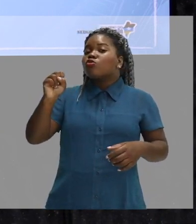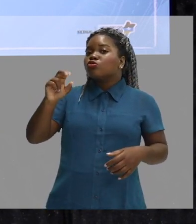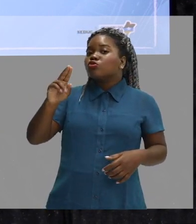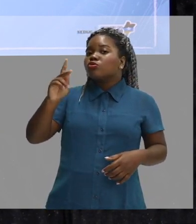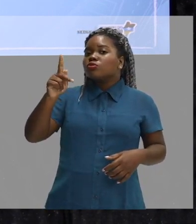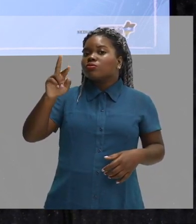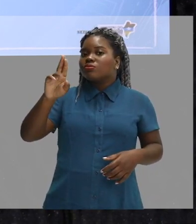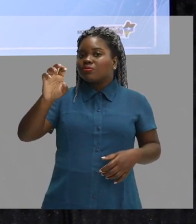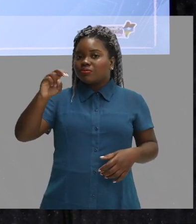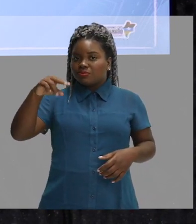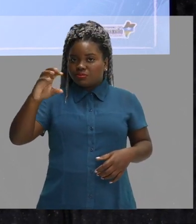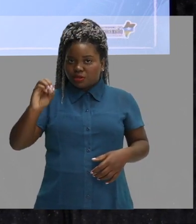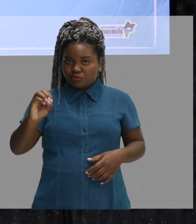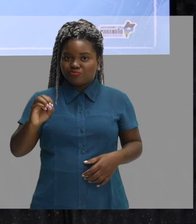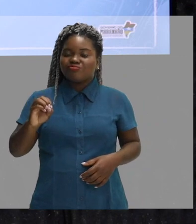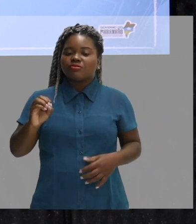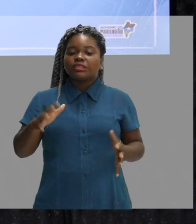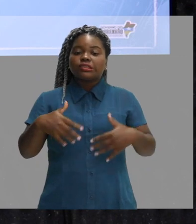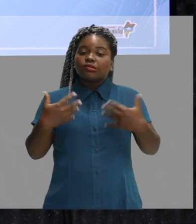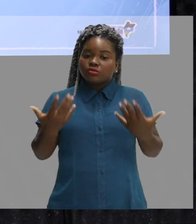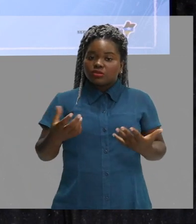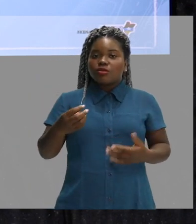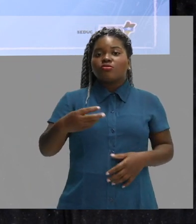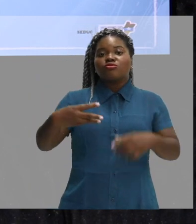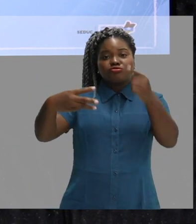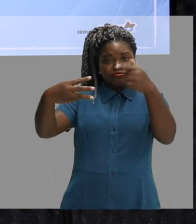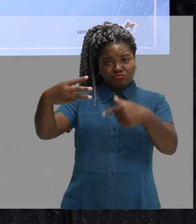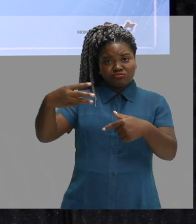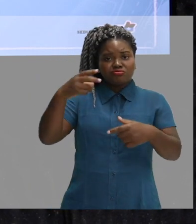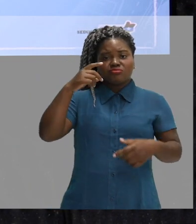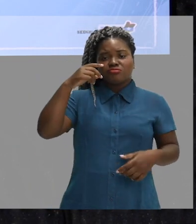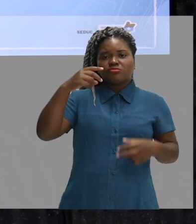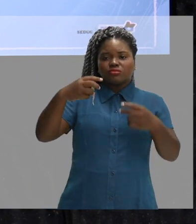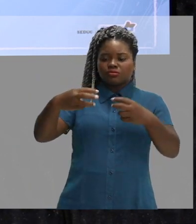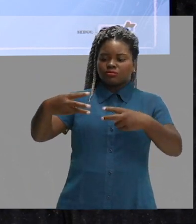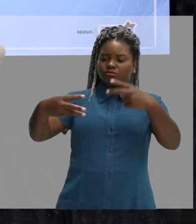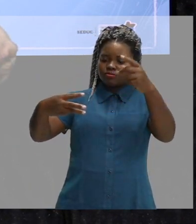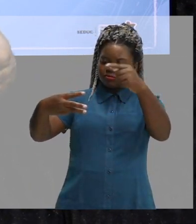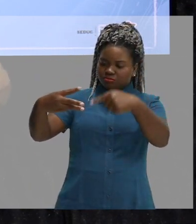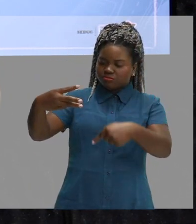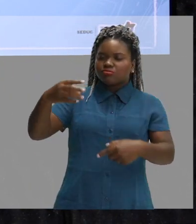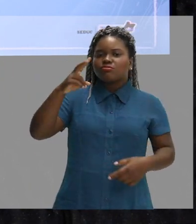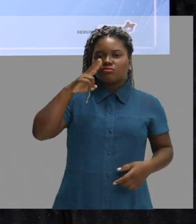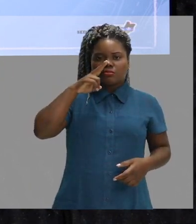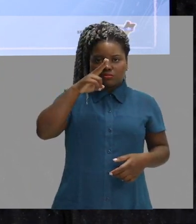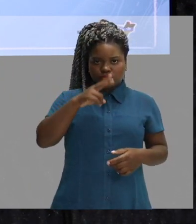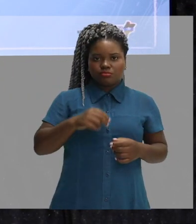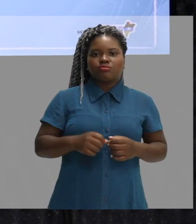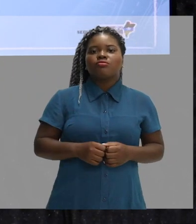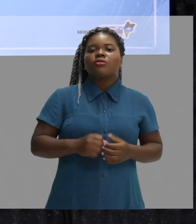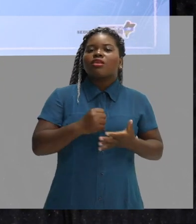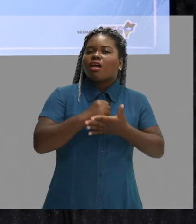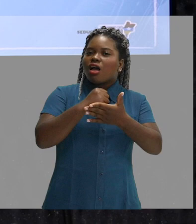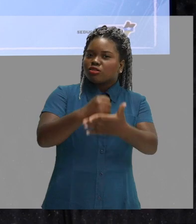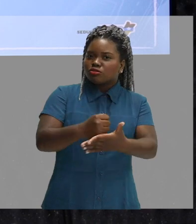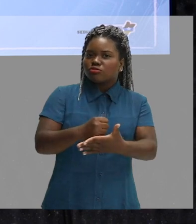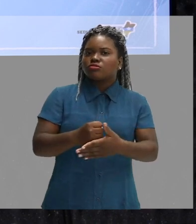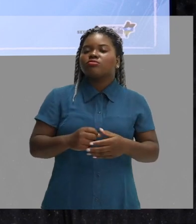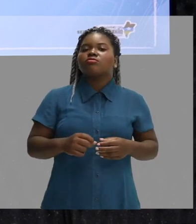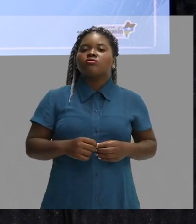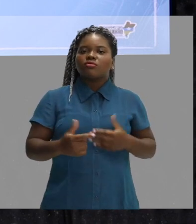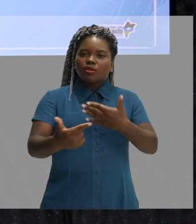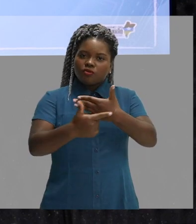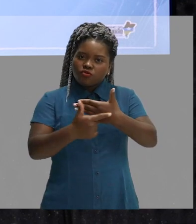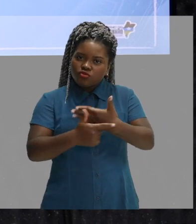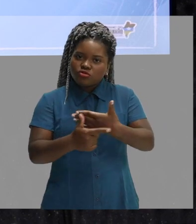exemplo, lá no nível federal. Então, esses são os três poderes que constituem ali a tripartição de funções do poder e